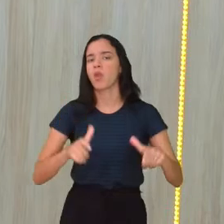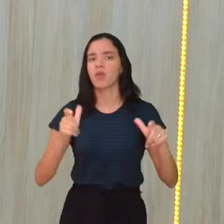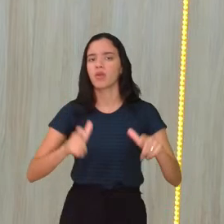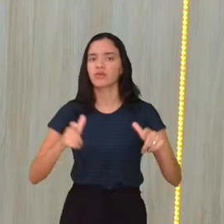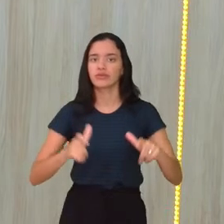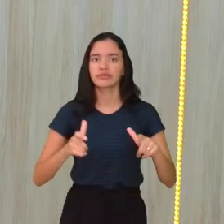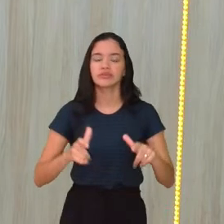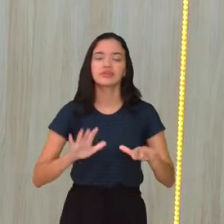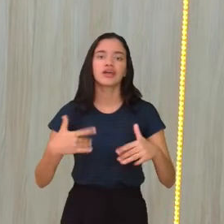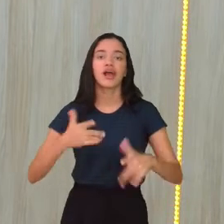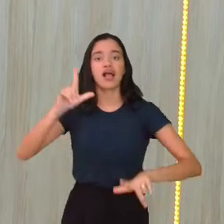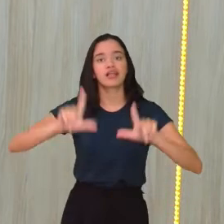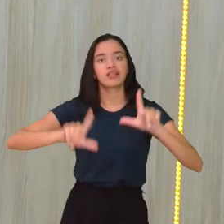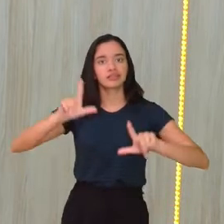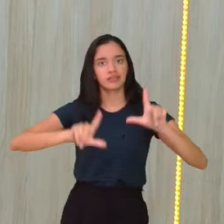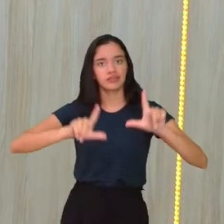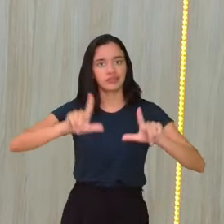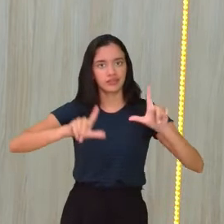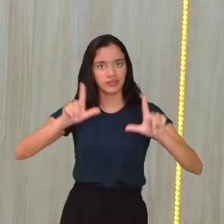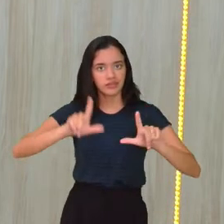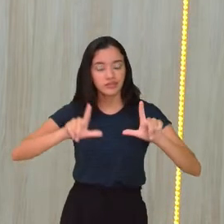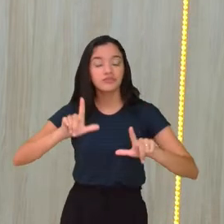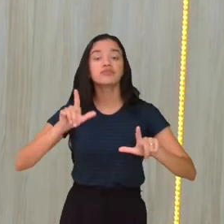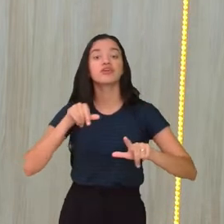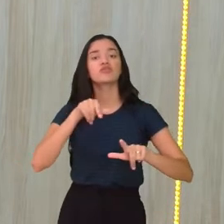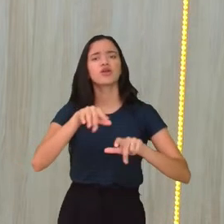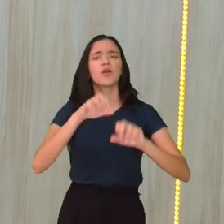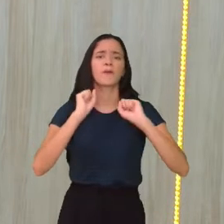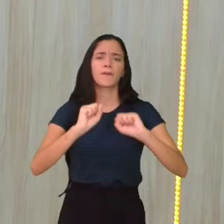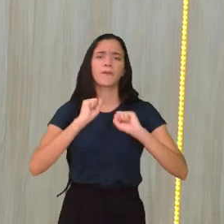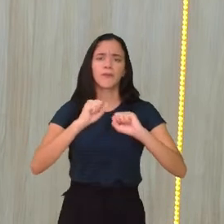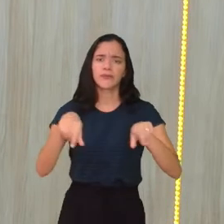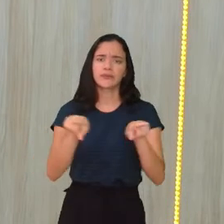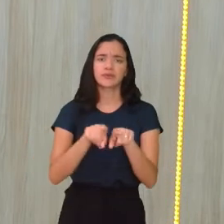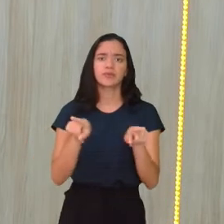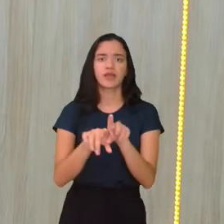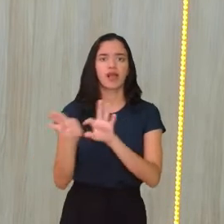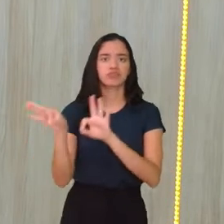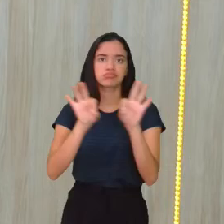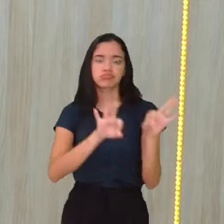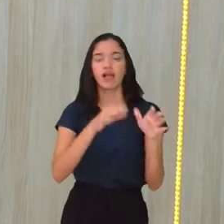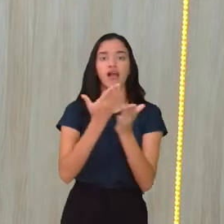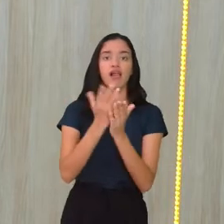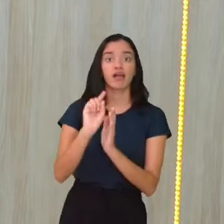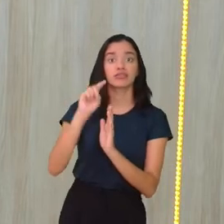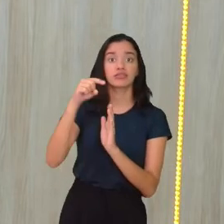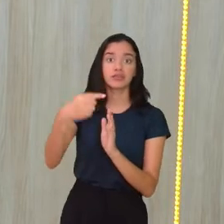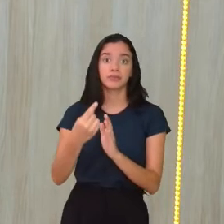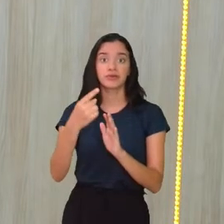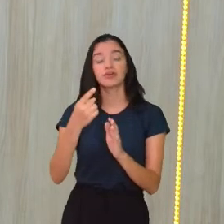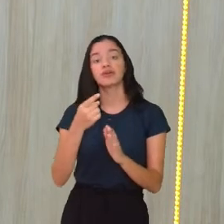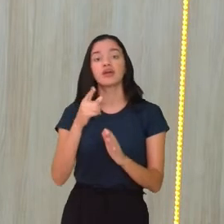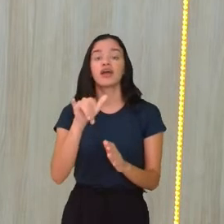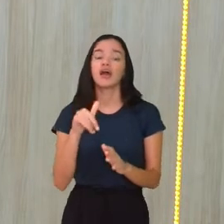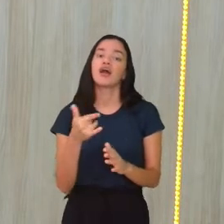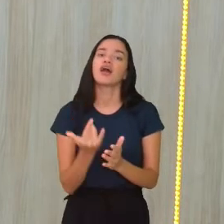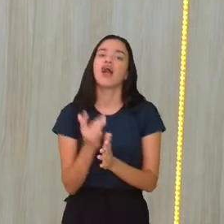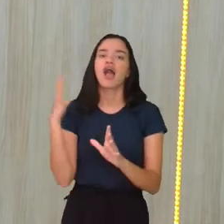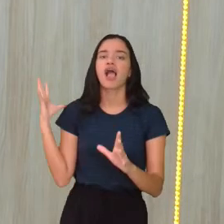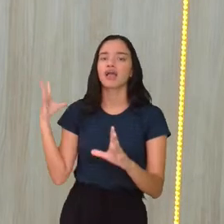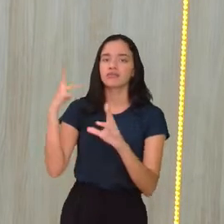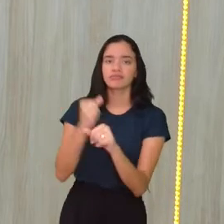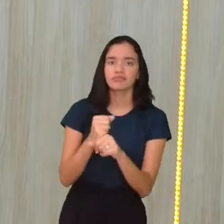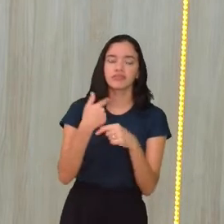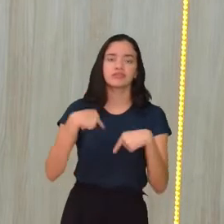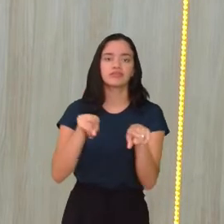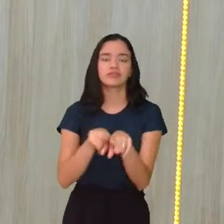aí, através da TV Nova, vocês podem também assistir a aula depois, né, dar uma